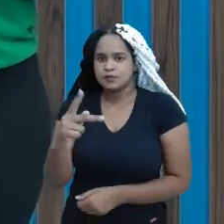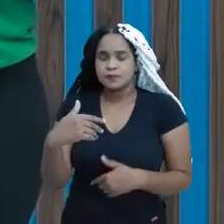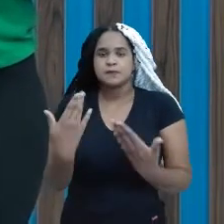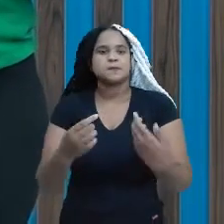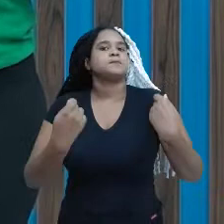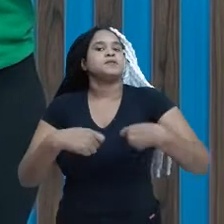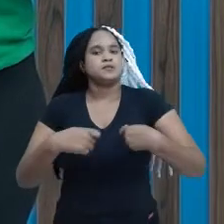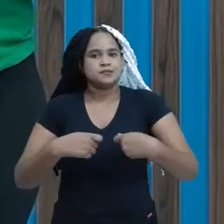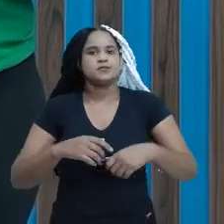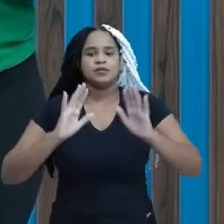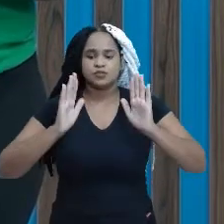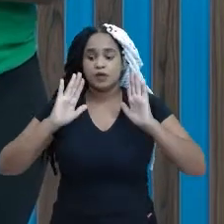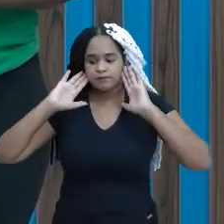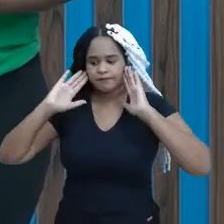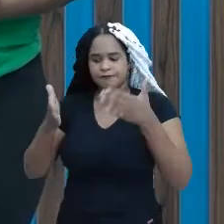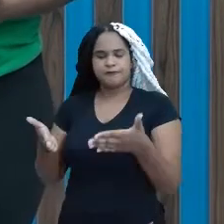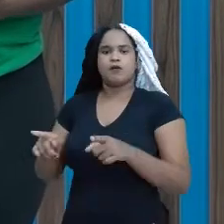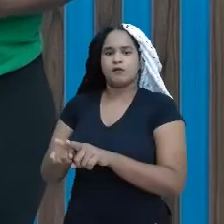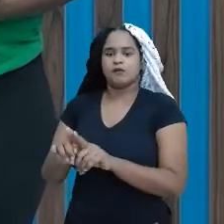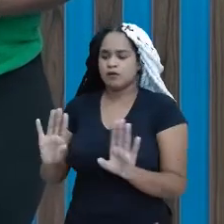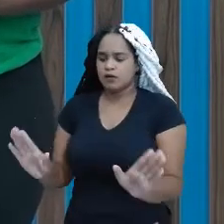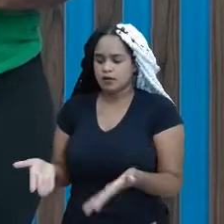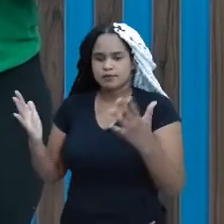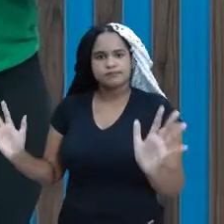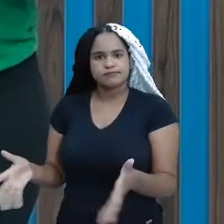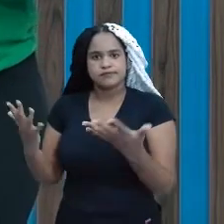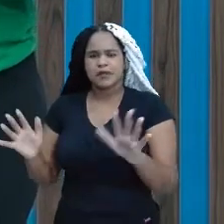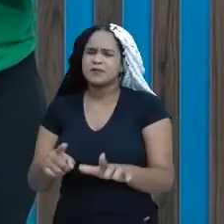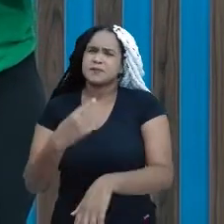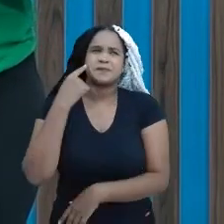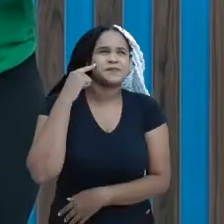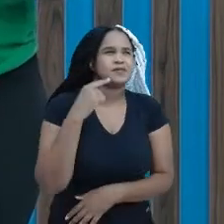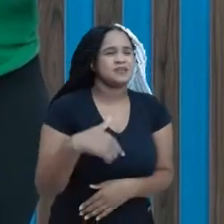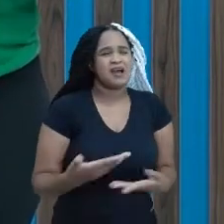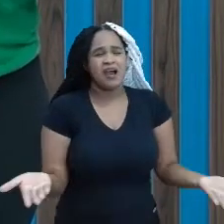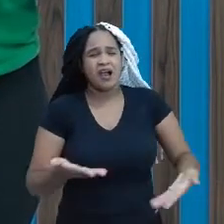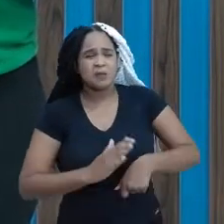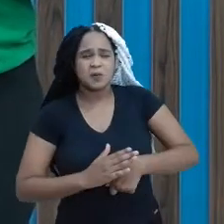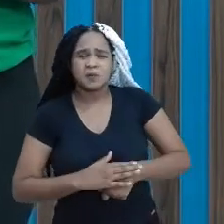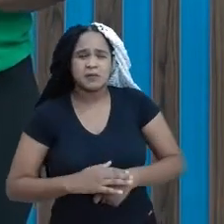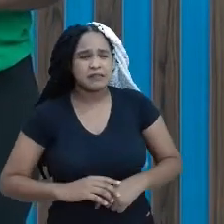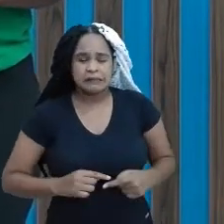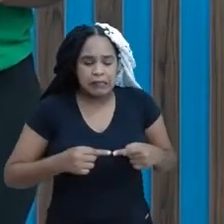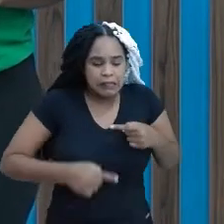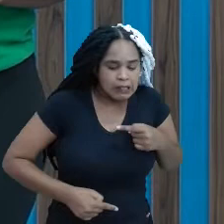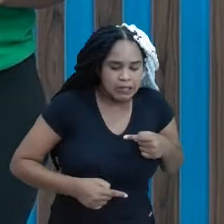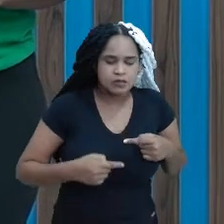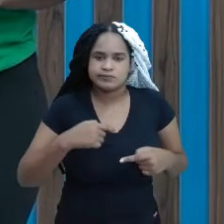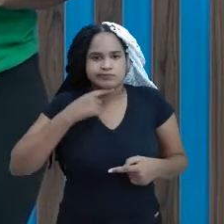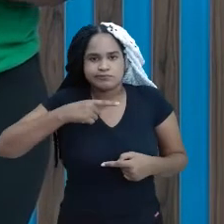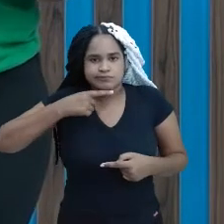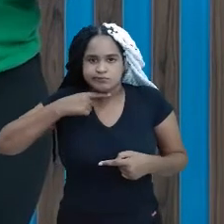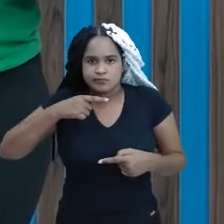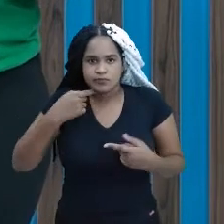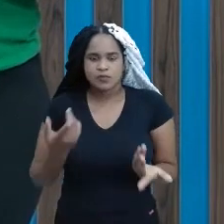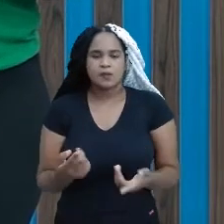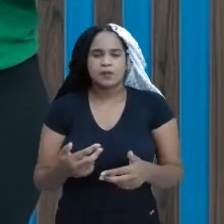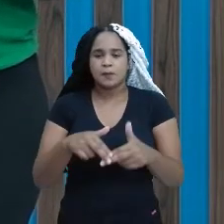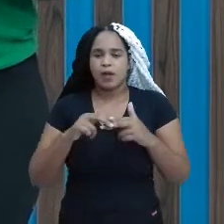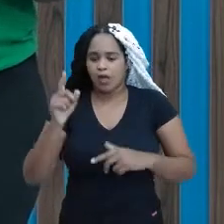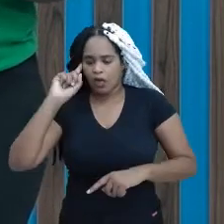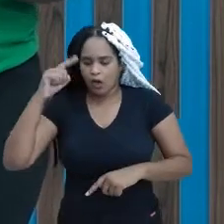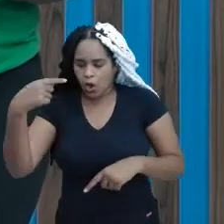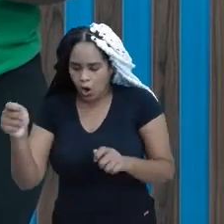que estar voltado e incentivar. Ai, não, mas nesse momento não deu certo eu honrar com aquela